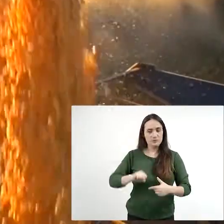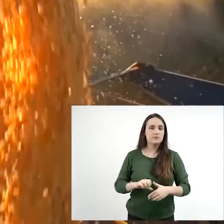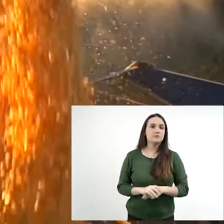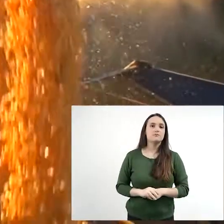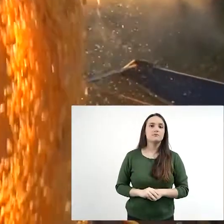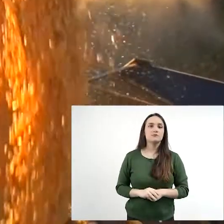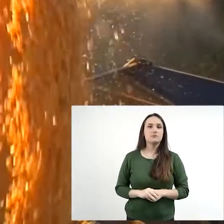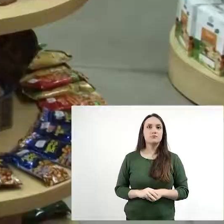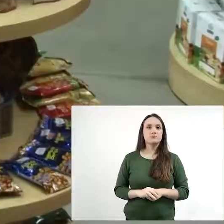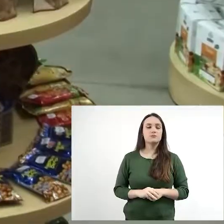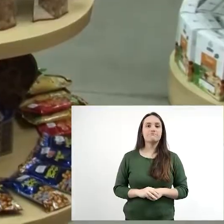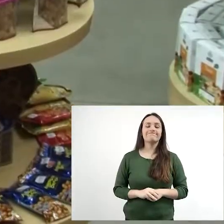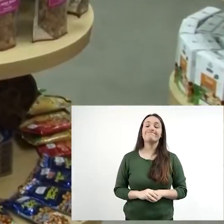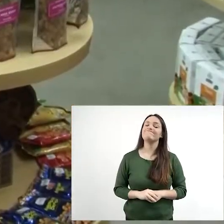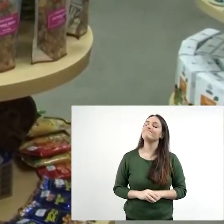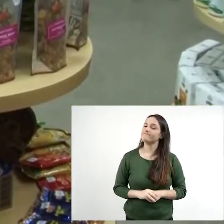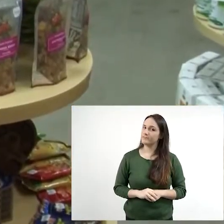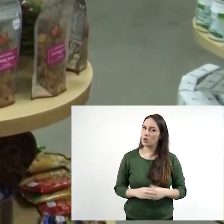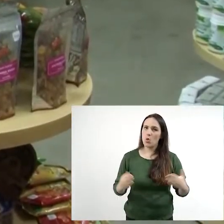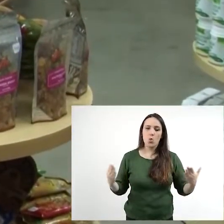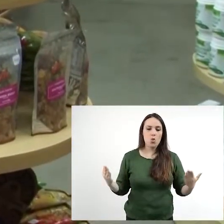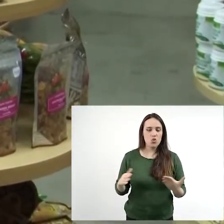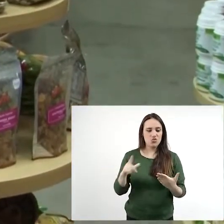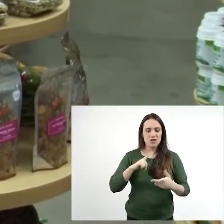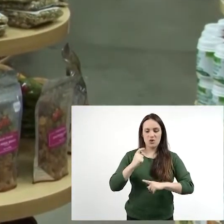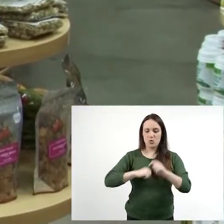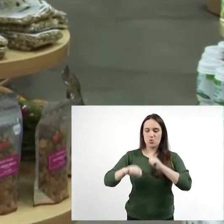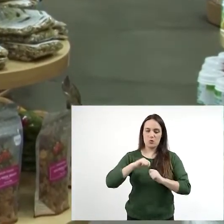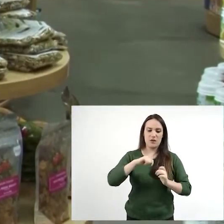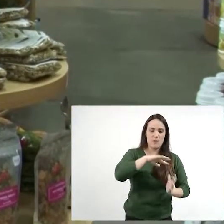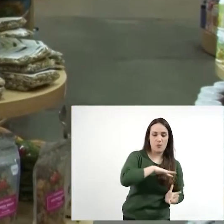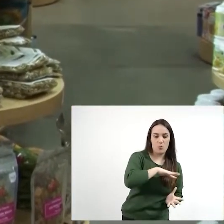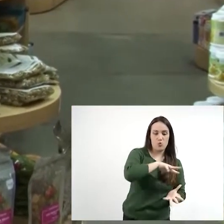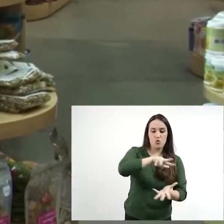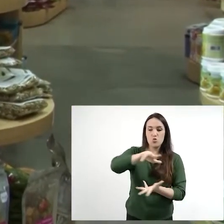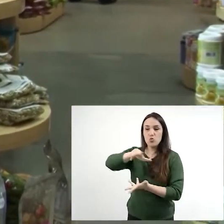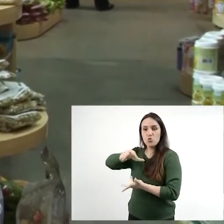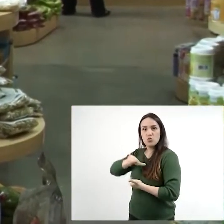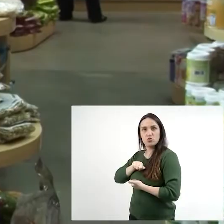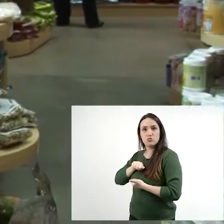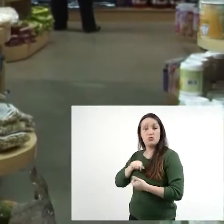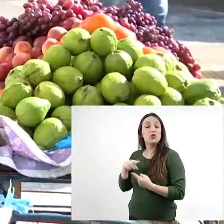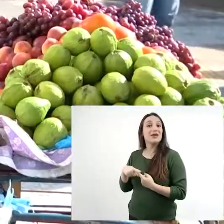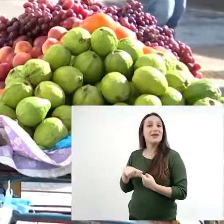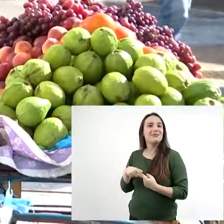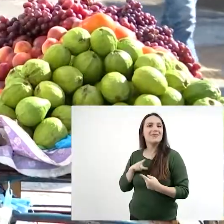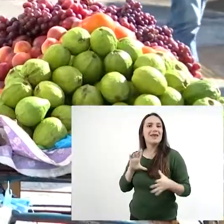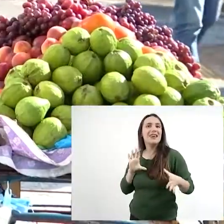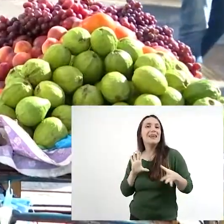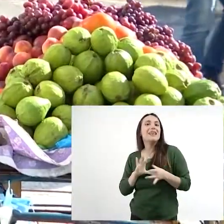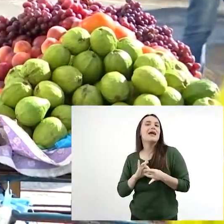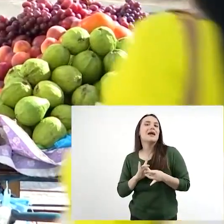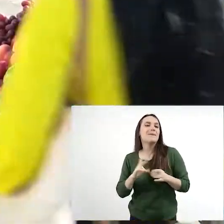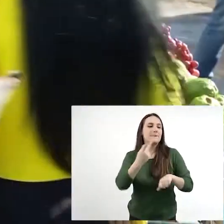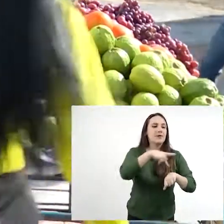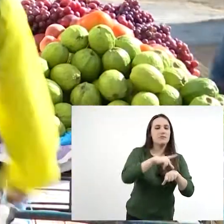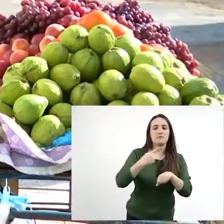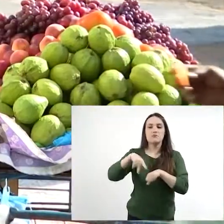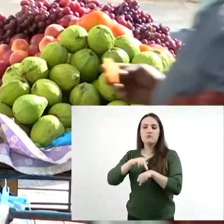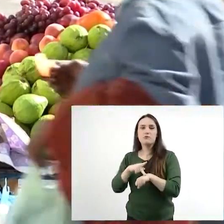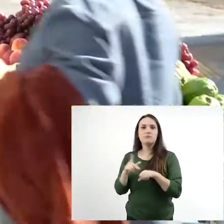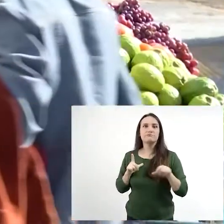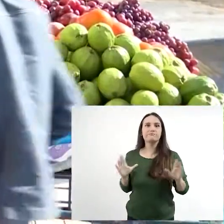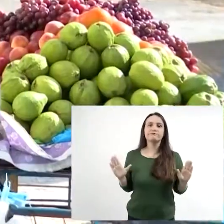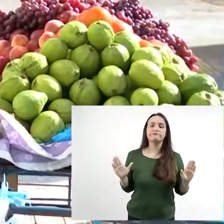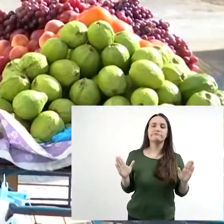tempos de economia altamente globalizada, em que a interdependência entre países, mesmo distantes,